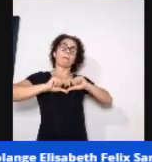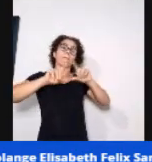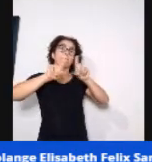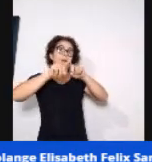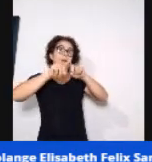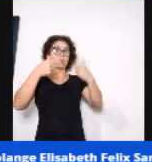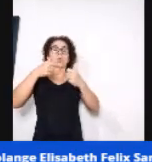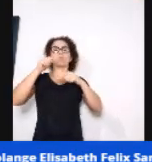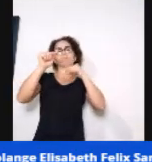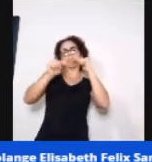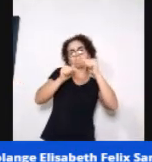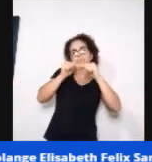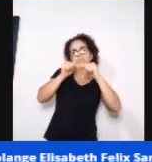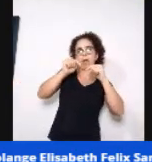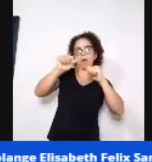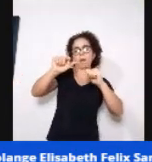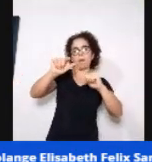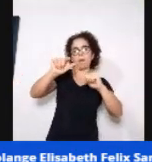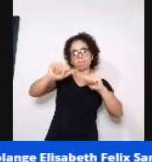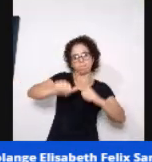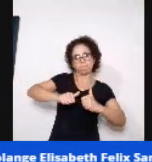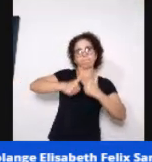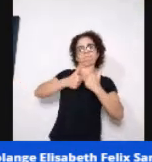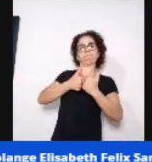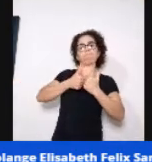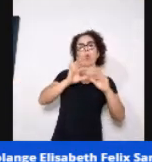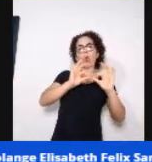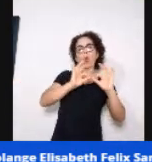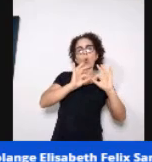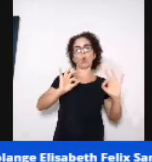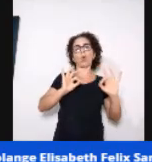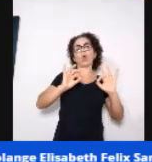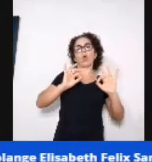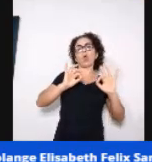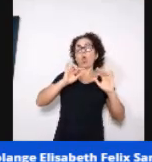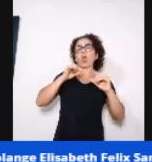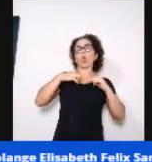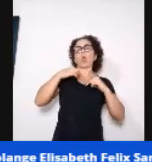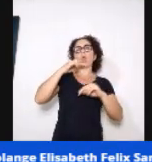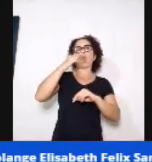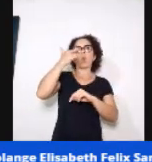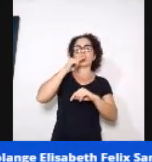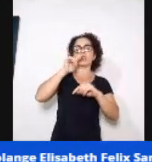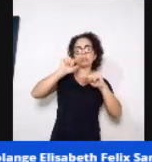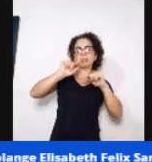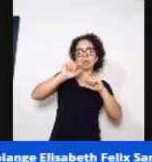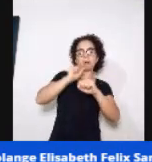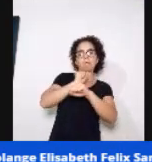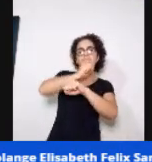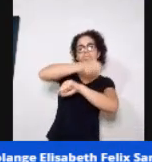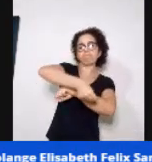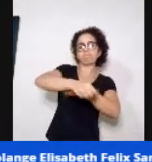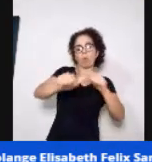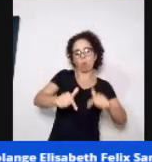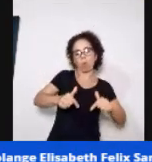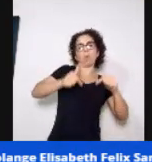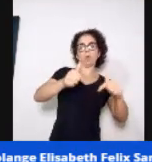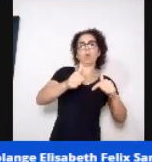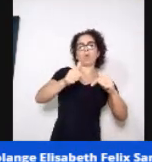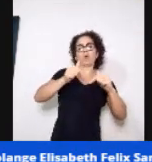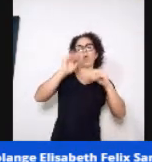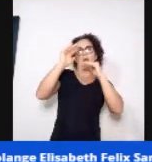otimista, pessoal, eu tenho mais engajamento. Eu consigo desenvolver um trabalho de inteligência emocional de alta